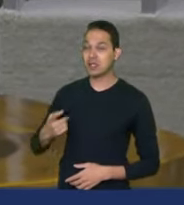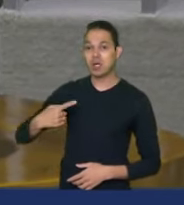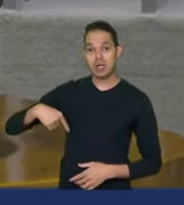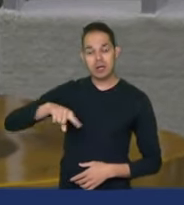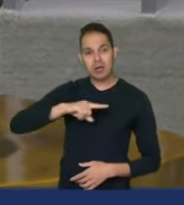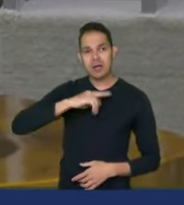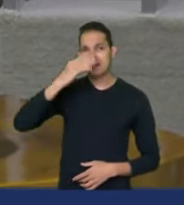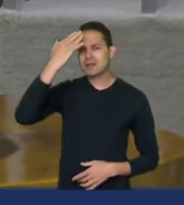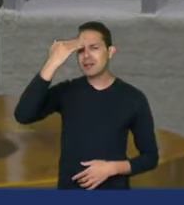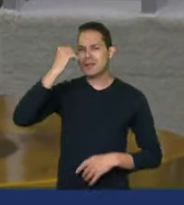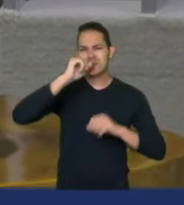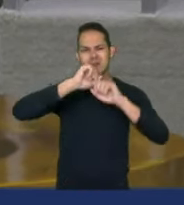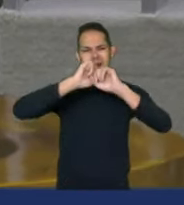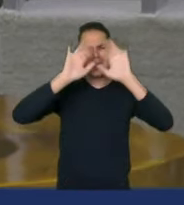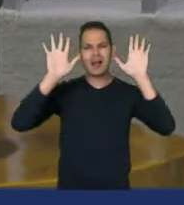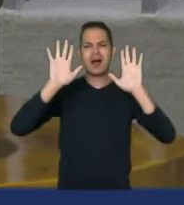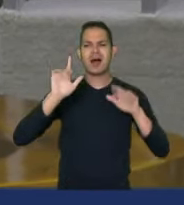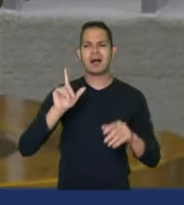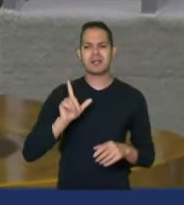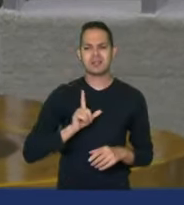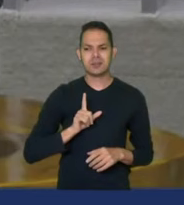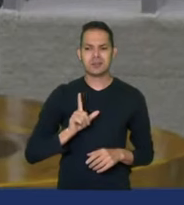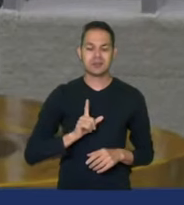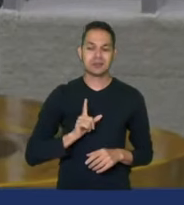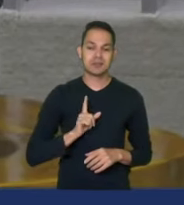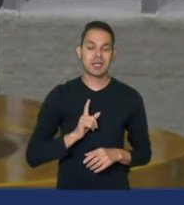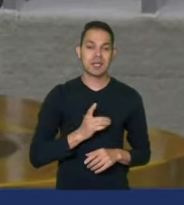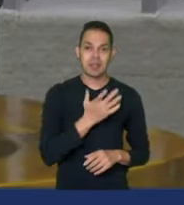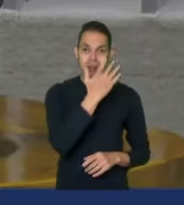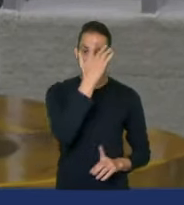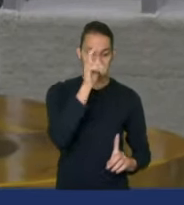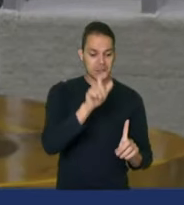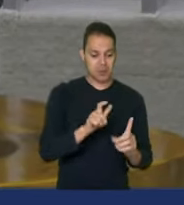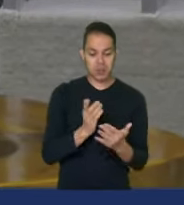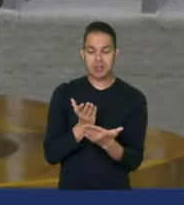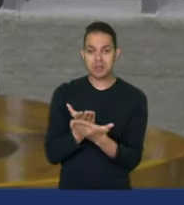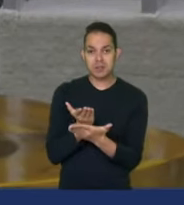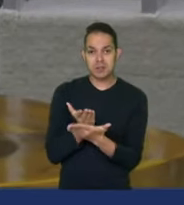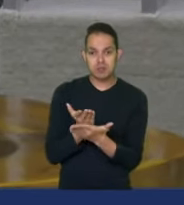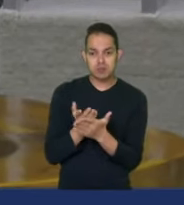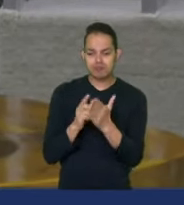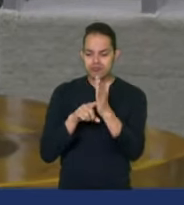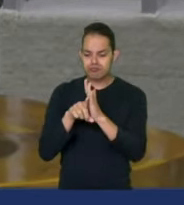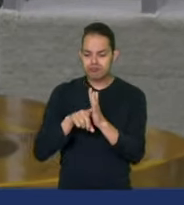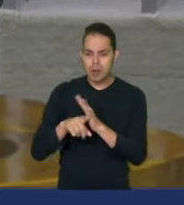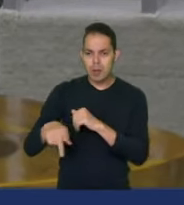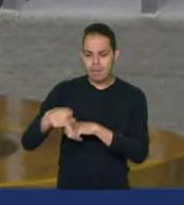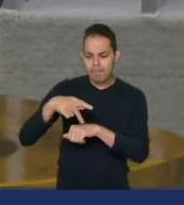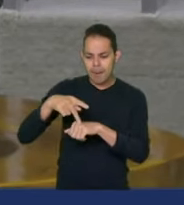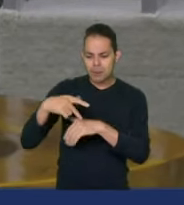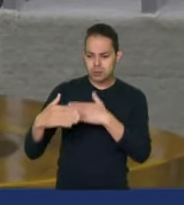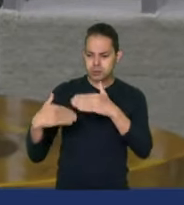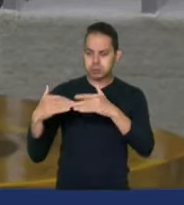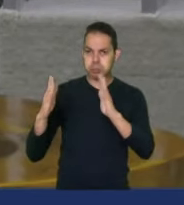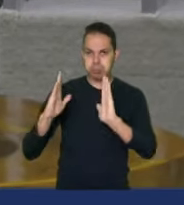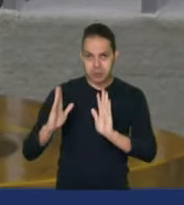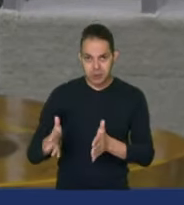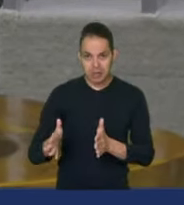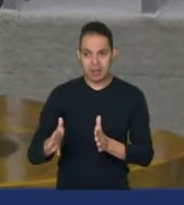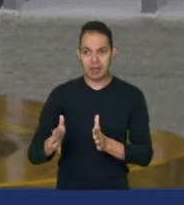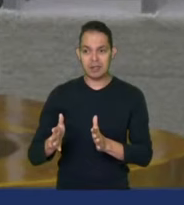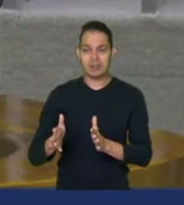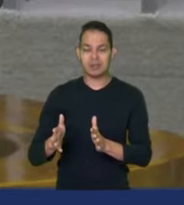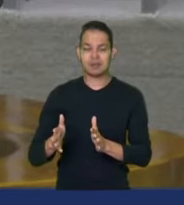clareza para quem estuda o que é os países desenvolvidos, o